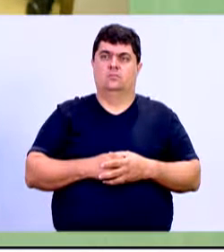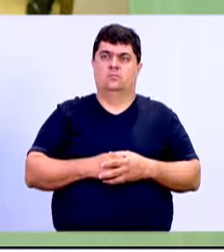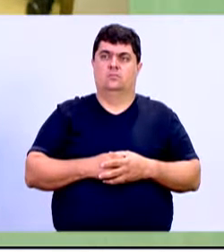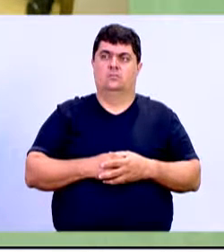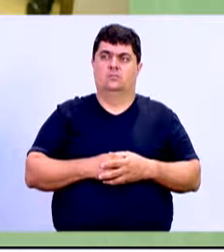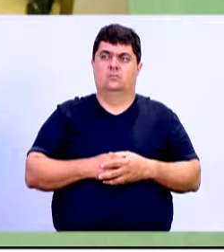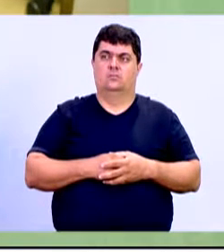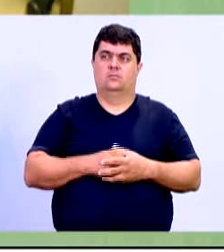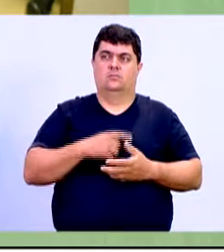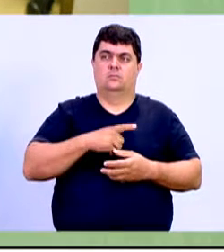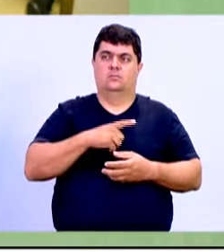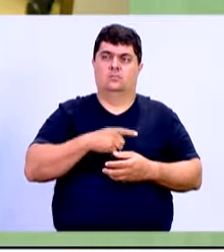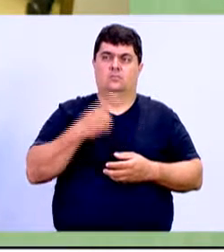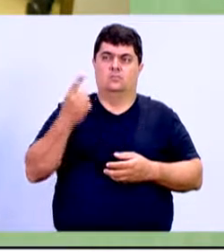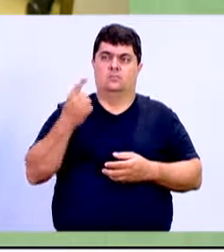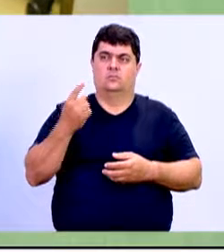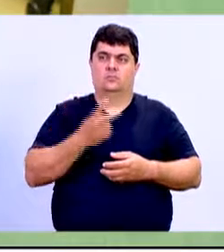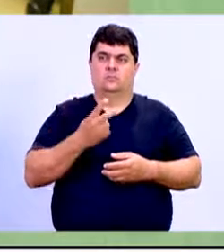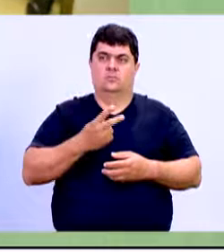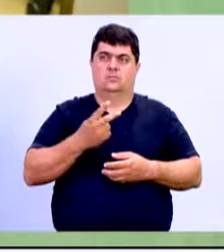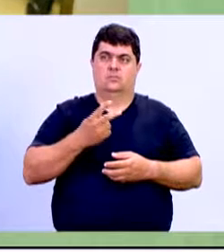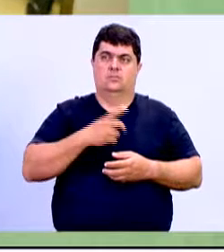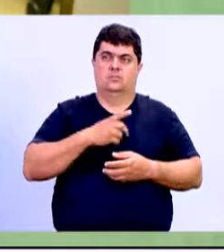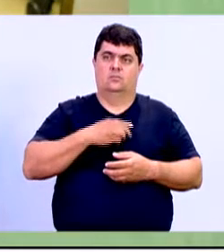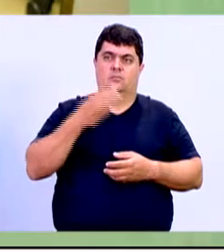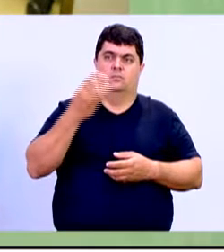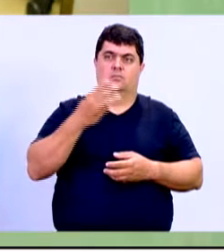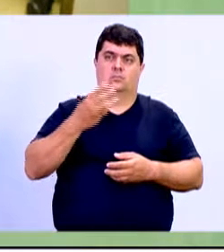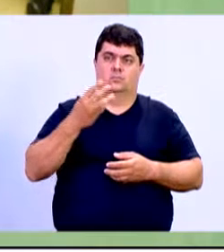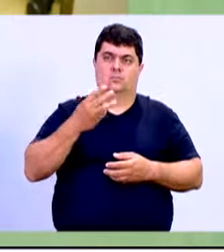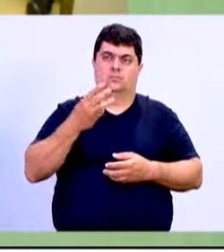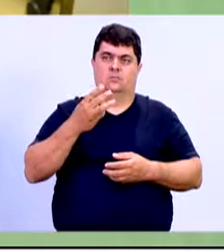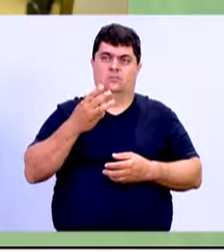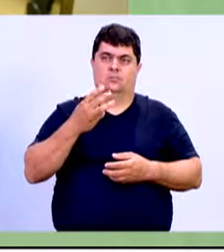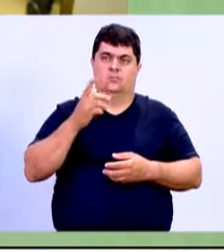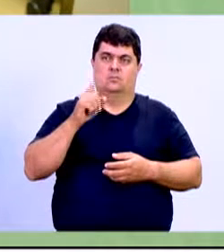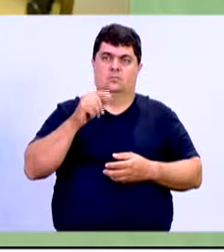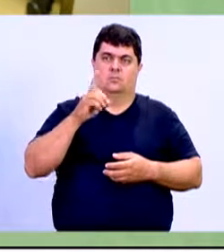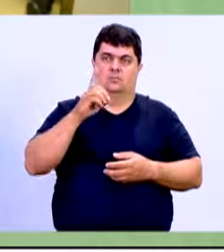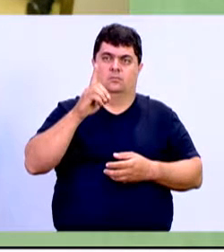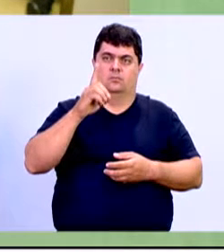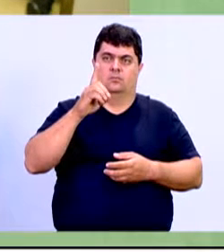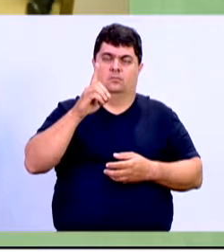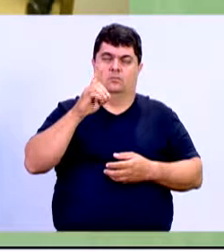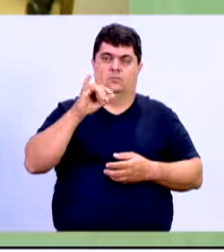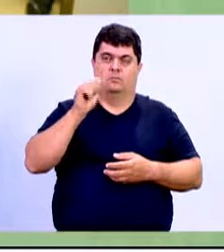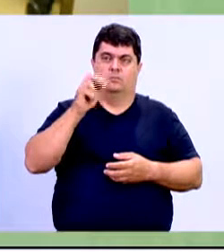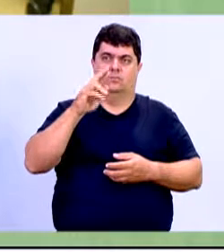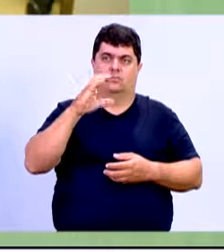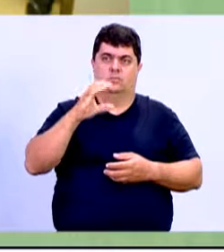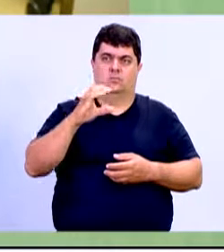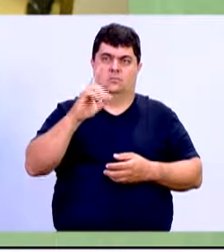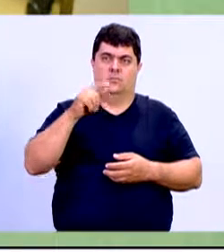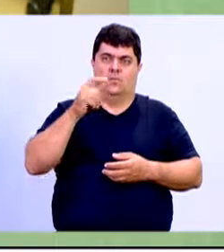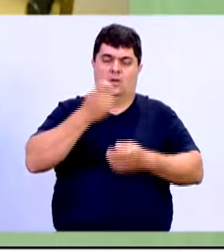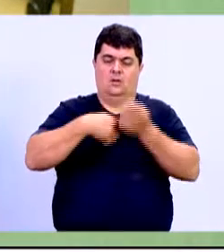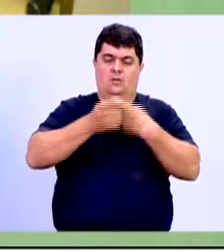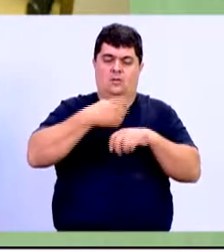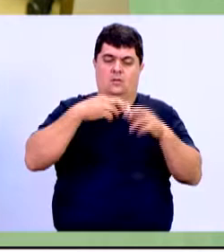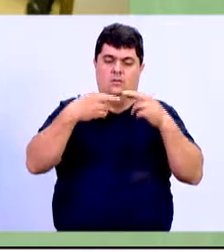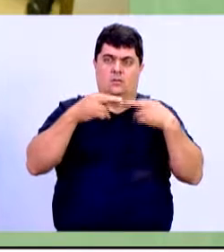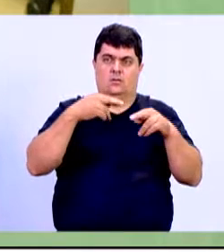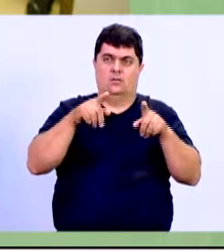Além do nível 1 e do nível 2, nós temos o nível 3, e aí a DIARC, que é a Divisão de Administração de Redes